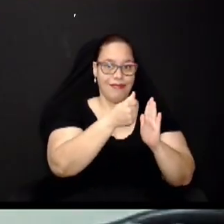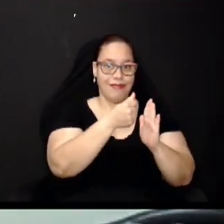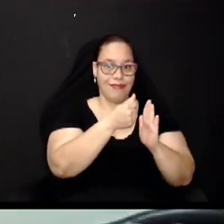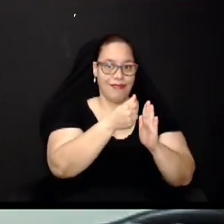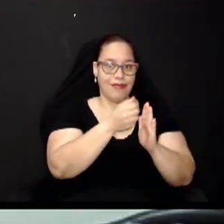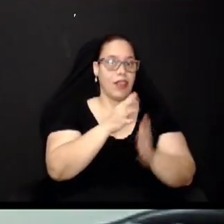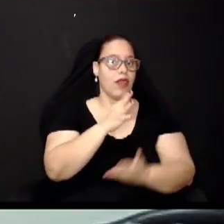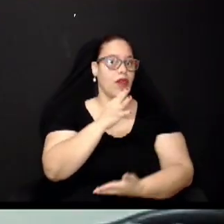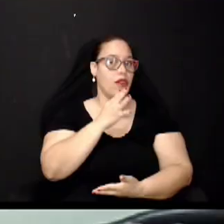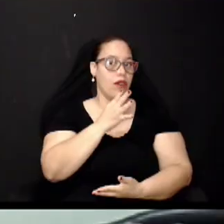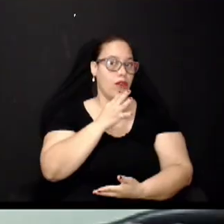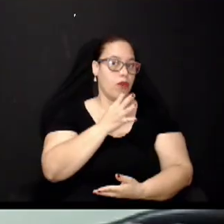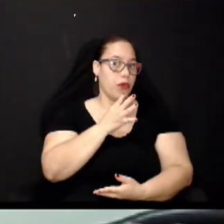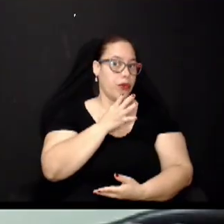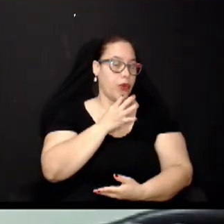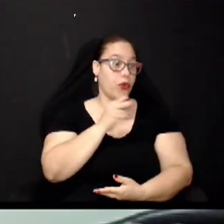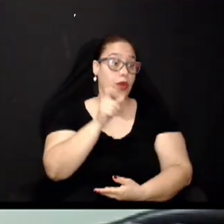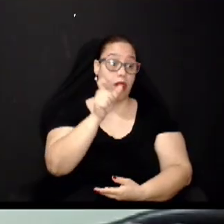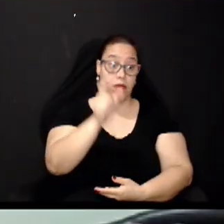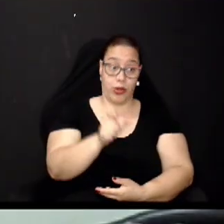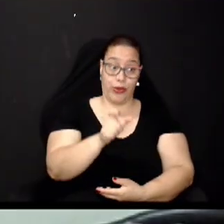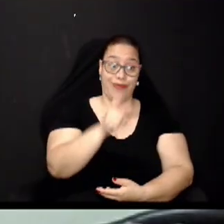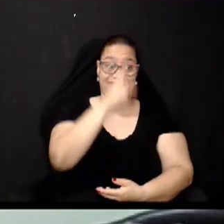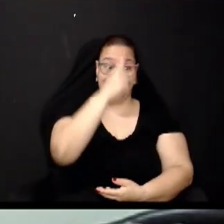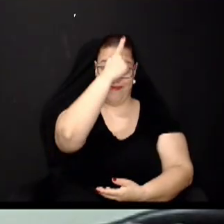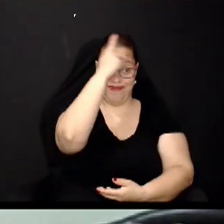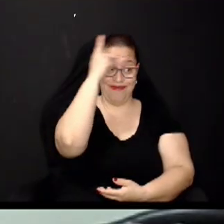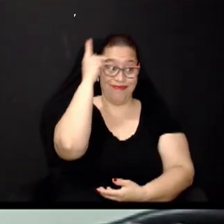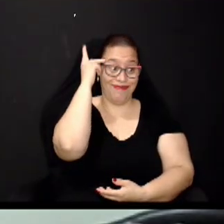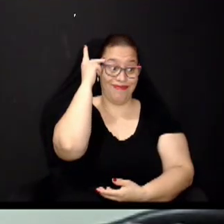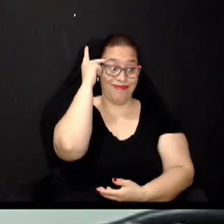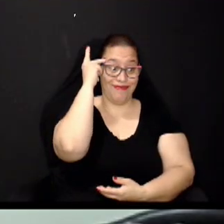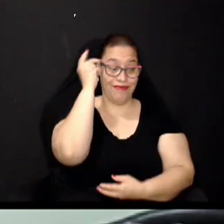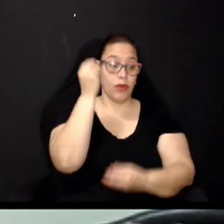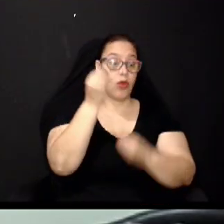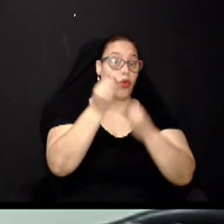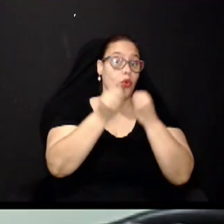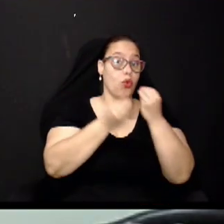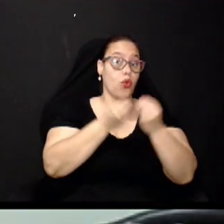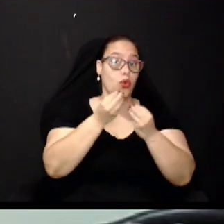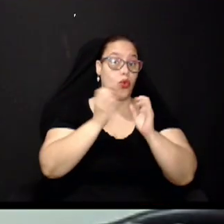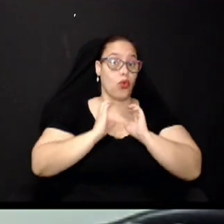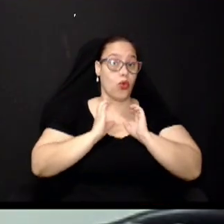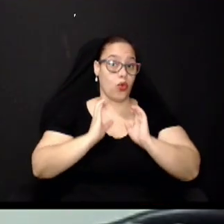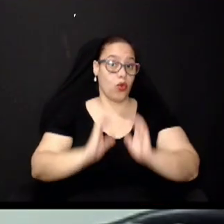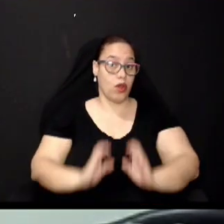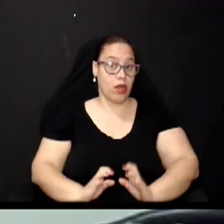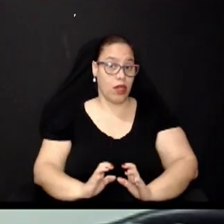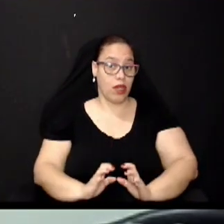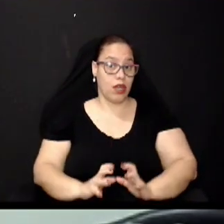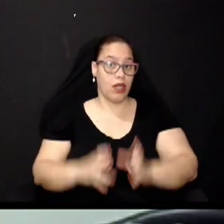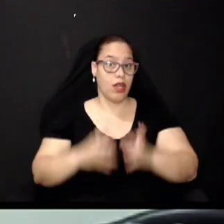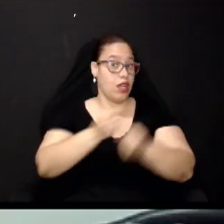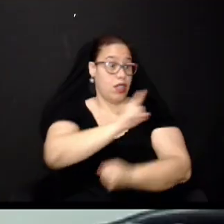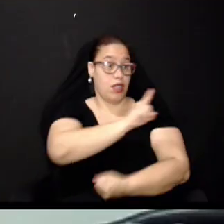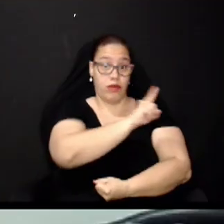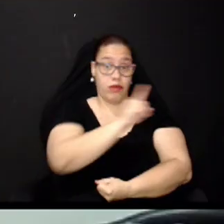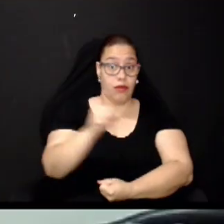né, a pessoa, né? Como a pessoa se comporta quando ela recebe não,